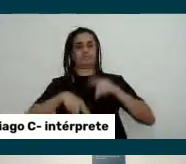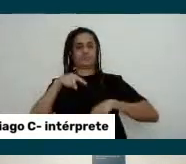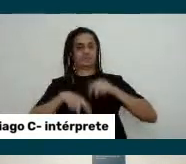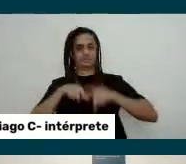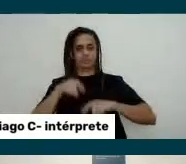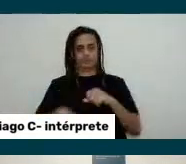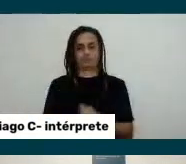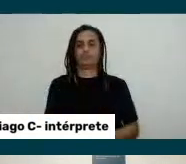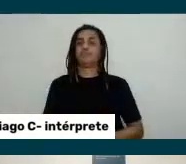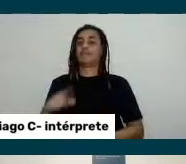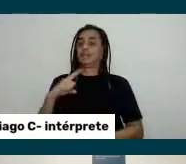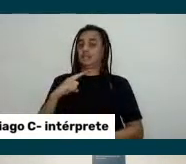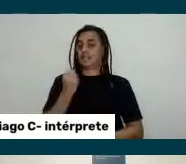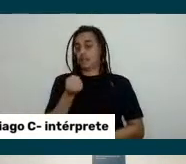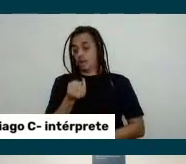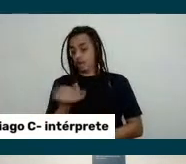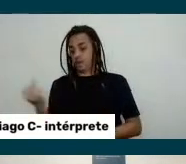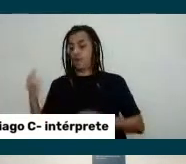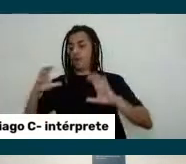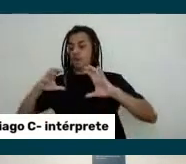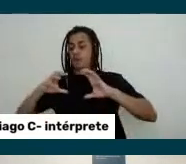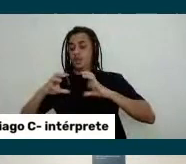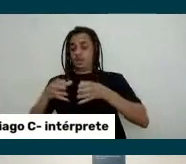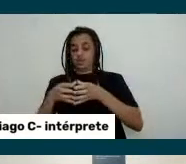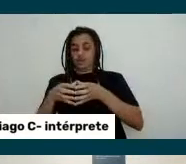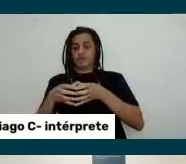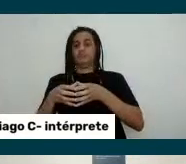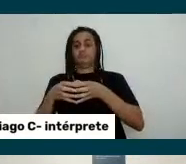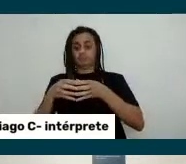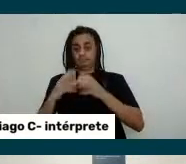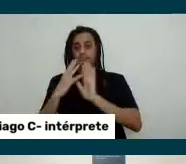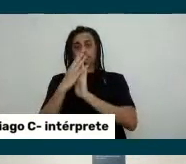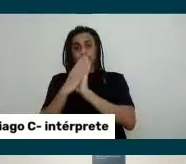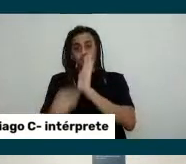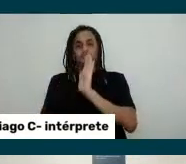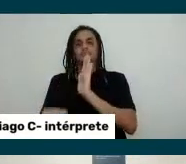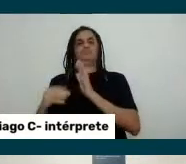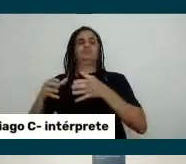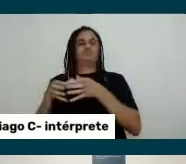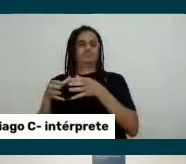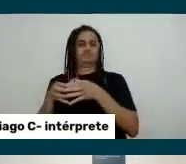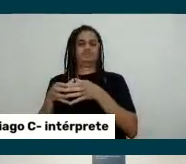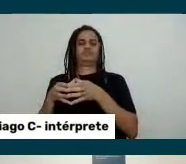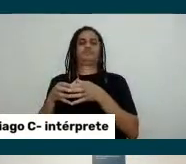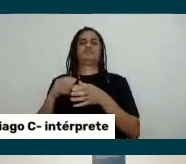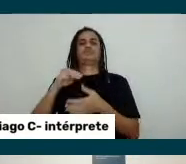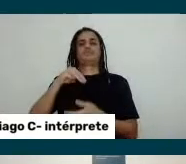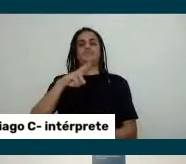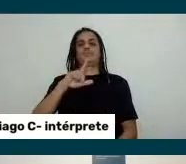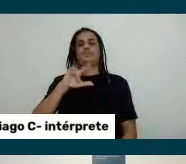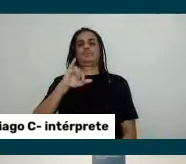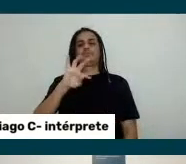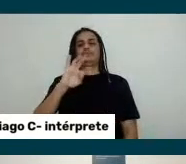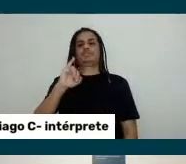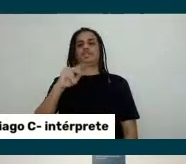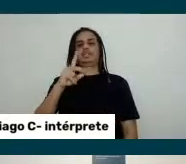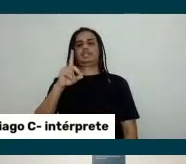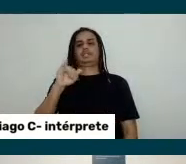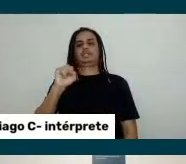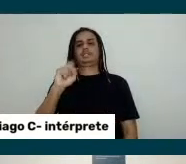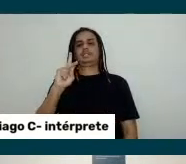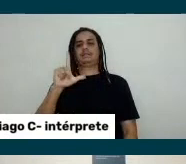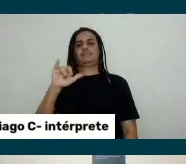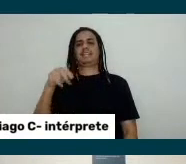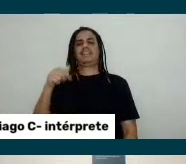de modelo de times multidisciplinares, né? Então, o que o seu produto precisa entregar? Já vou dar uma dica, né? Isso nós defendemos em conjunto, que